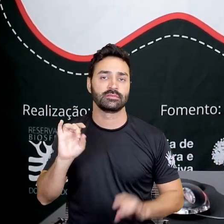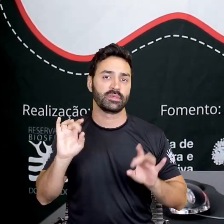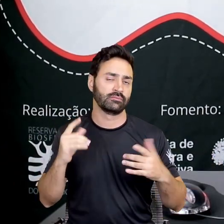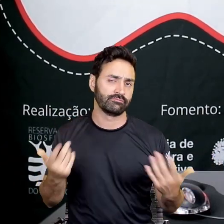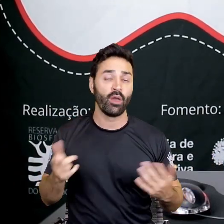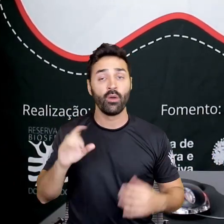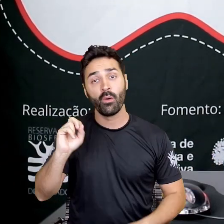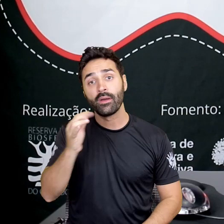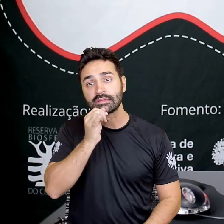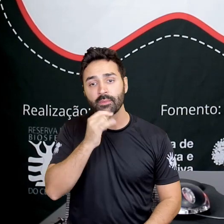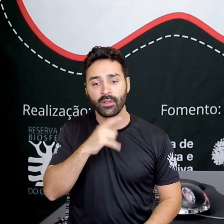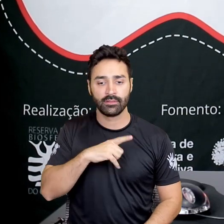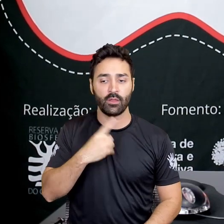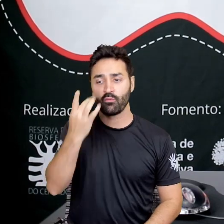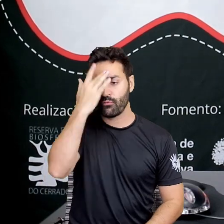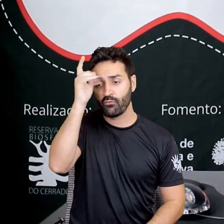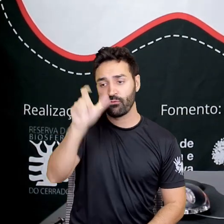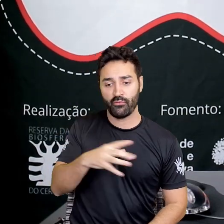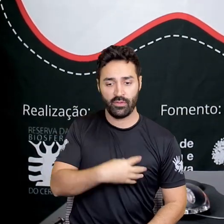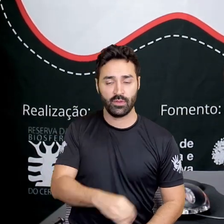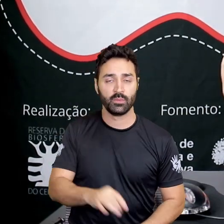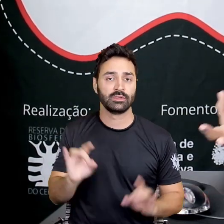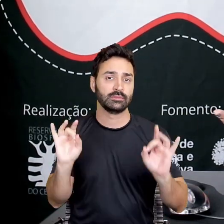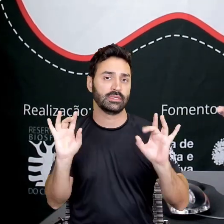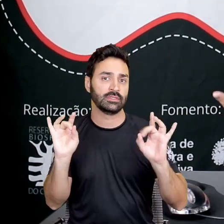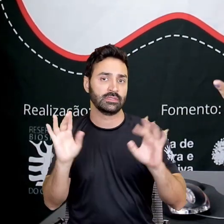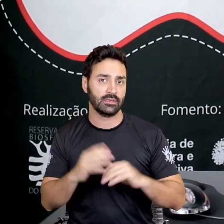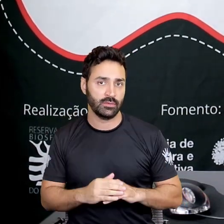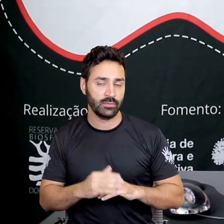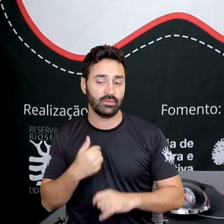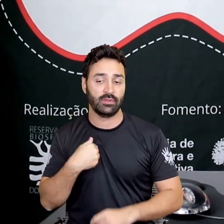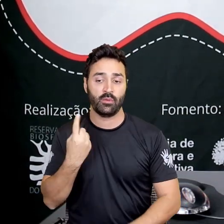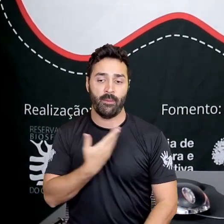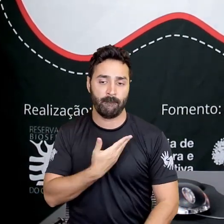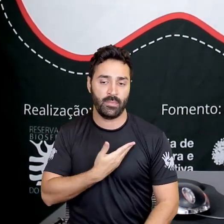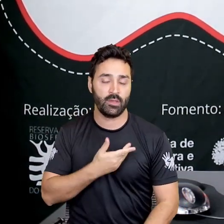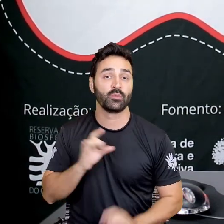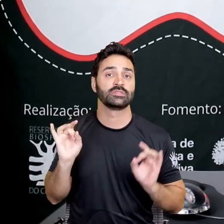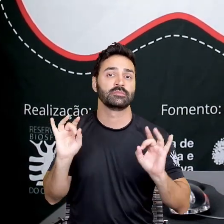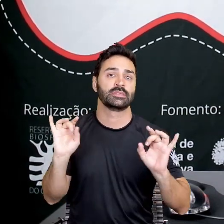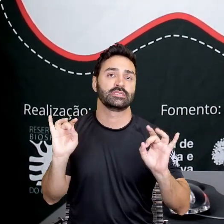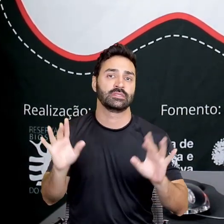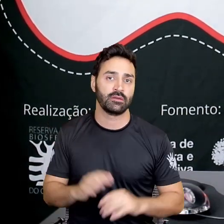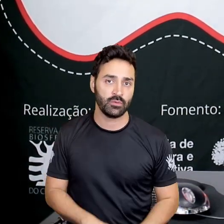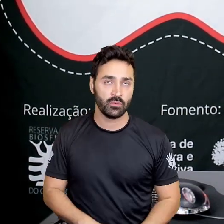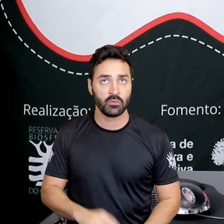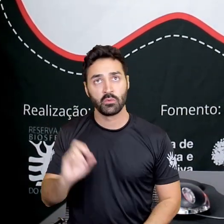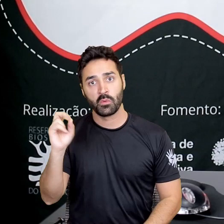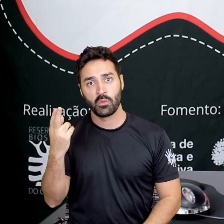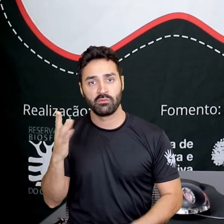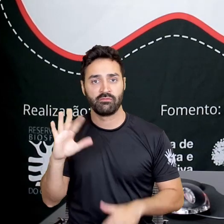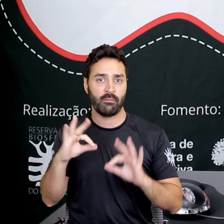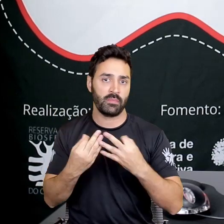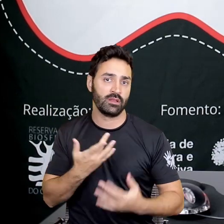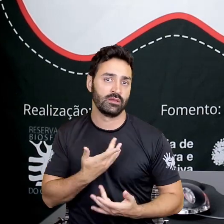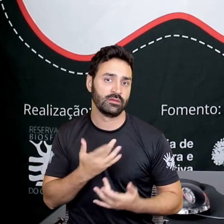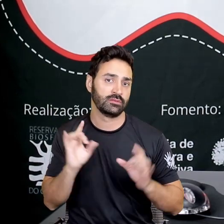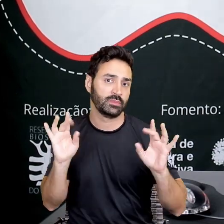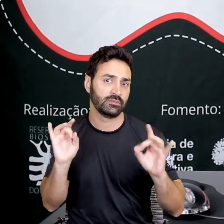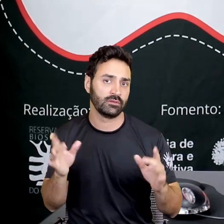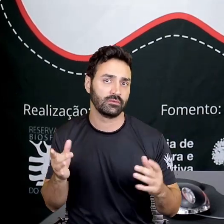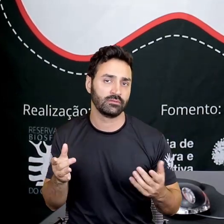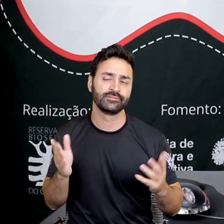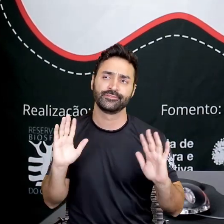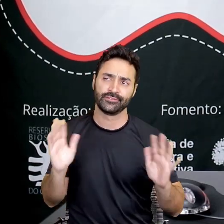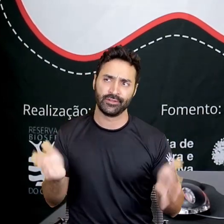eu tenho um filho especial, eu tenho um amigo especial, eu tenho um parente especial. Isso a gente